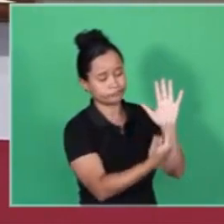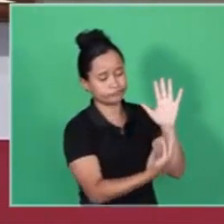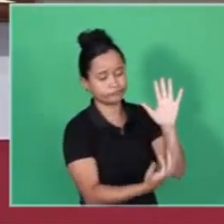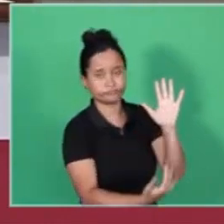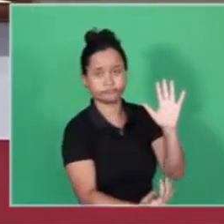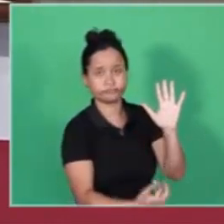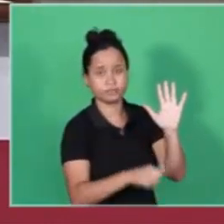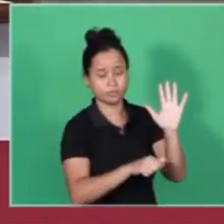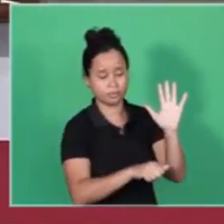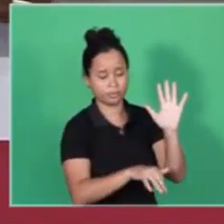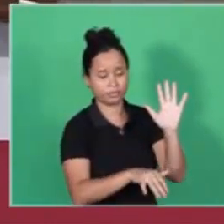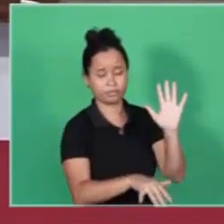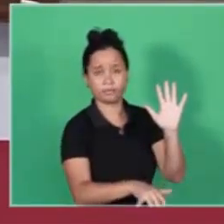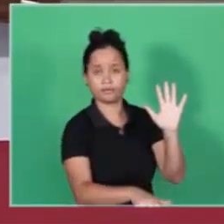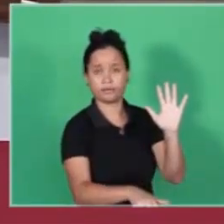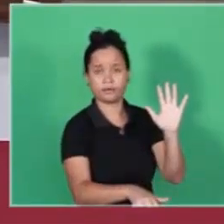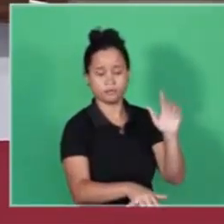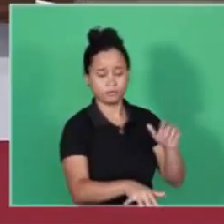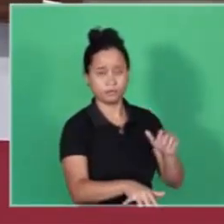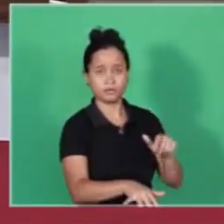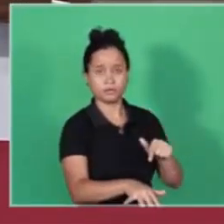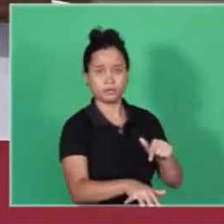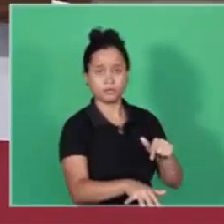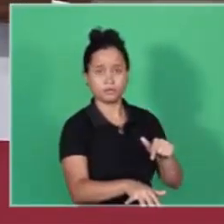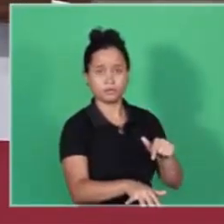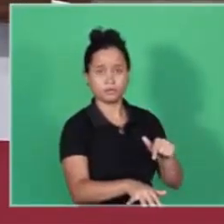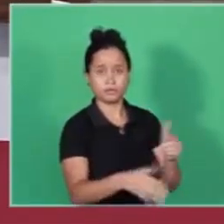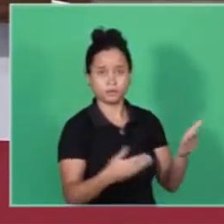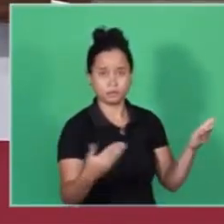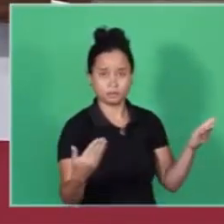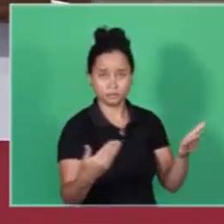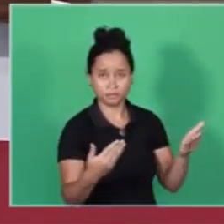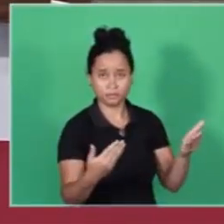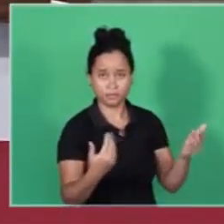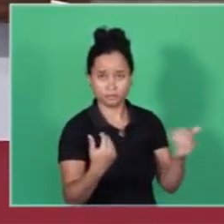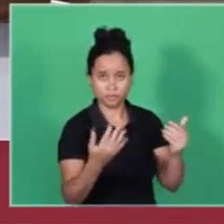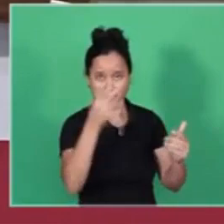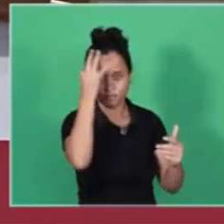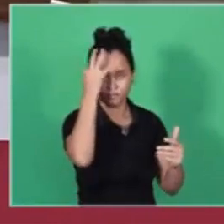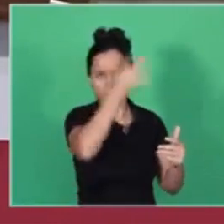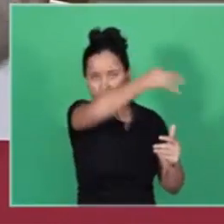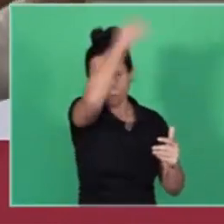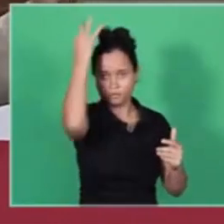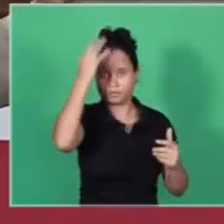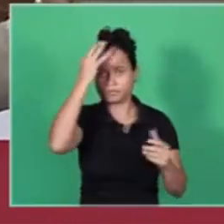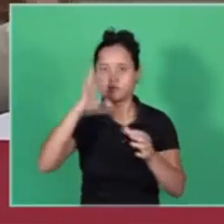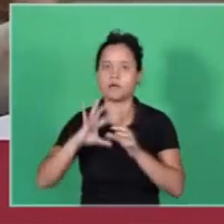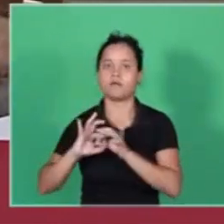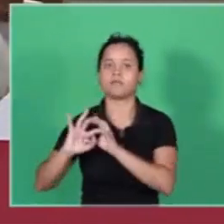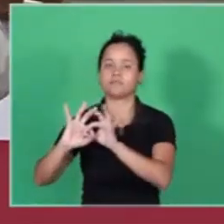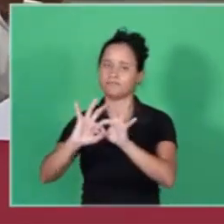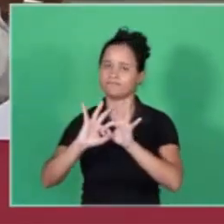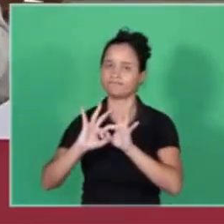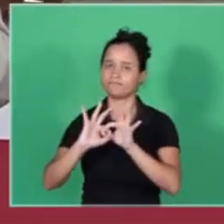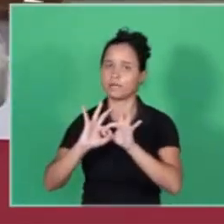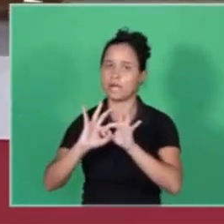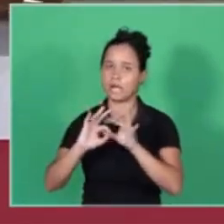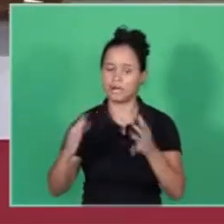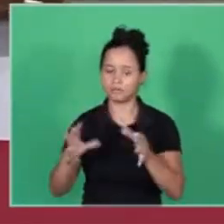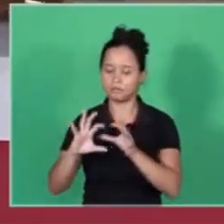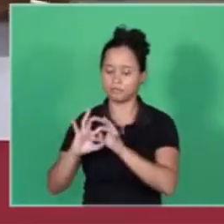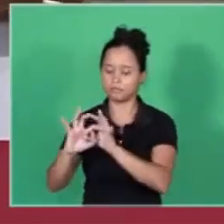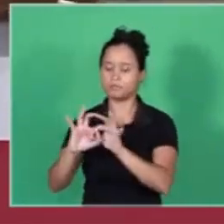sobrou foi a comunhão. Foi o Espírito Santo. Aquilo sim, aí não é mais